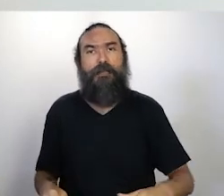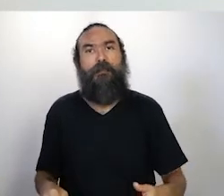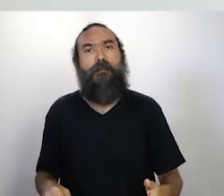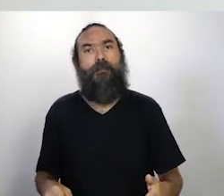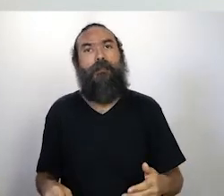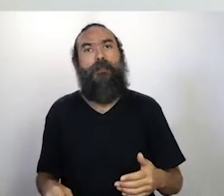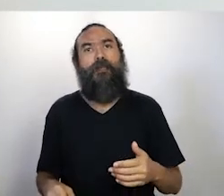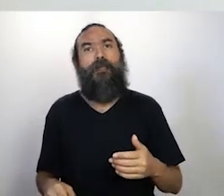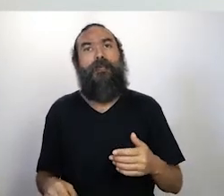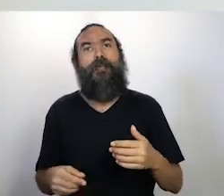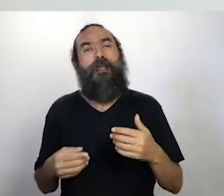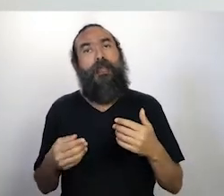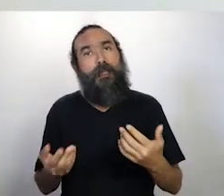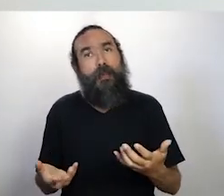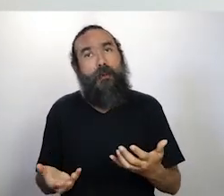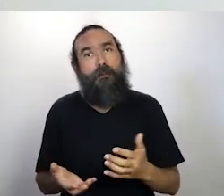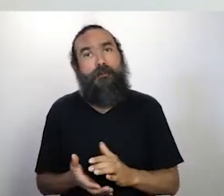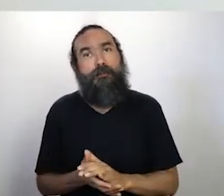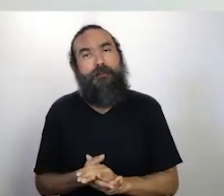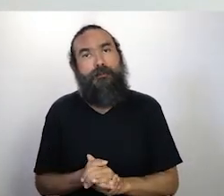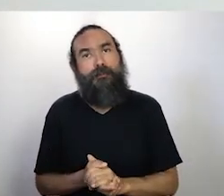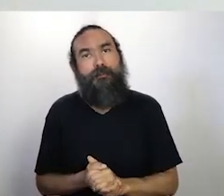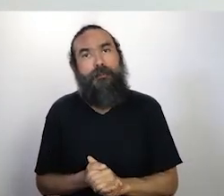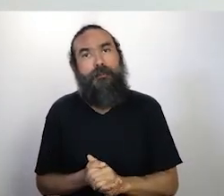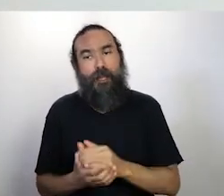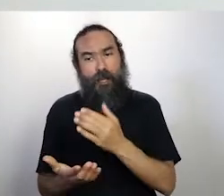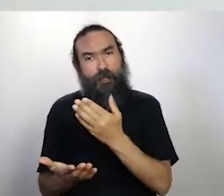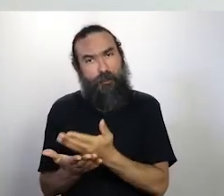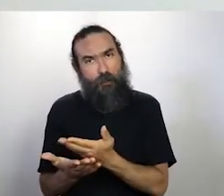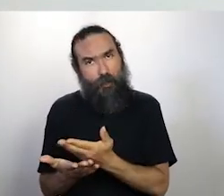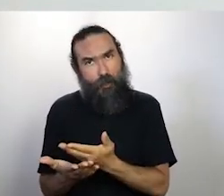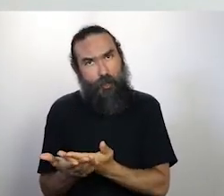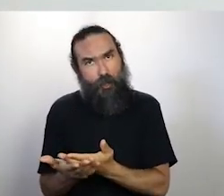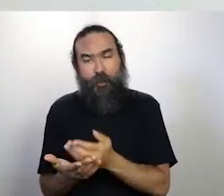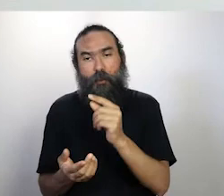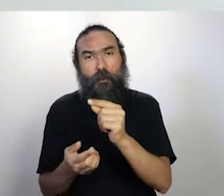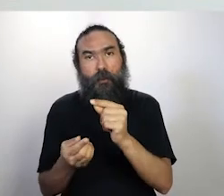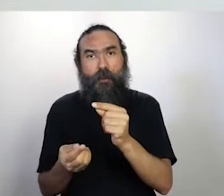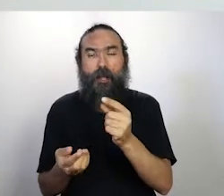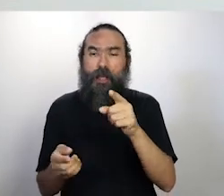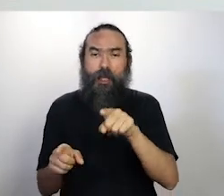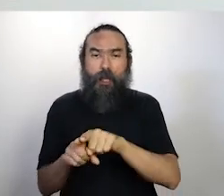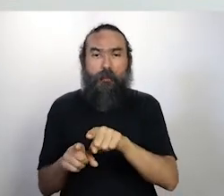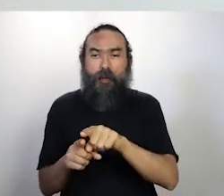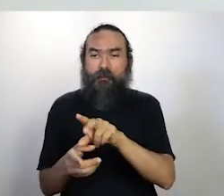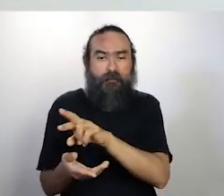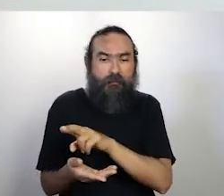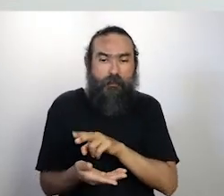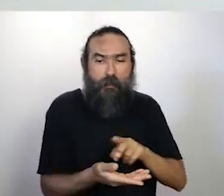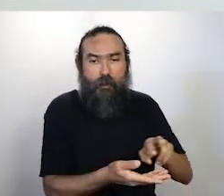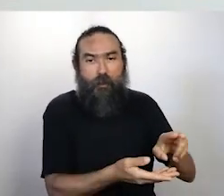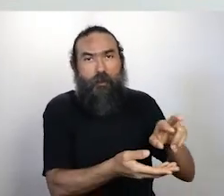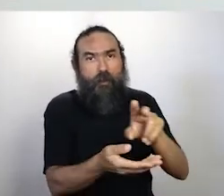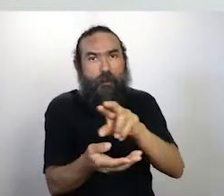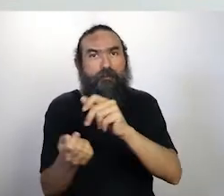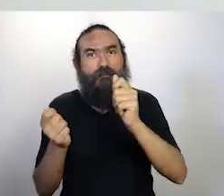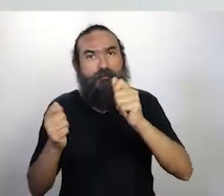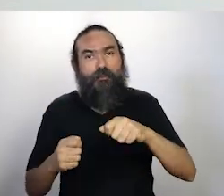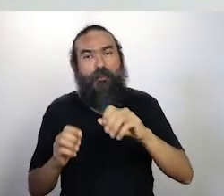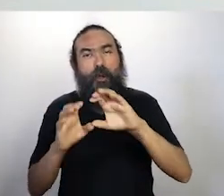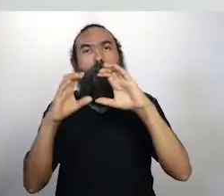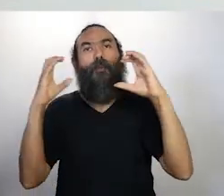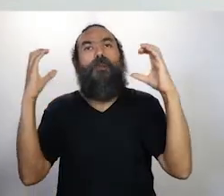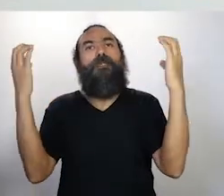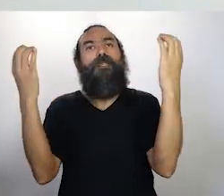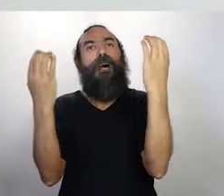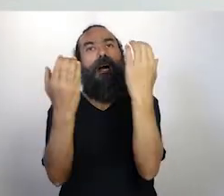que não só, né, essa questão da escola em si, mas todos os espaços dentro das comunidades,